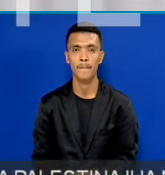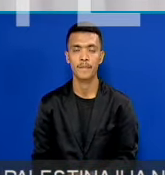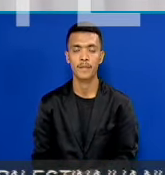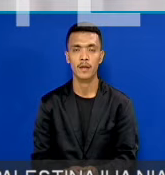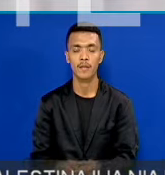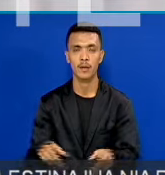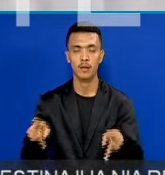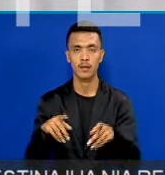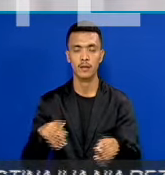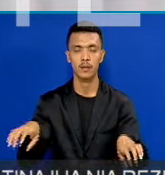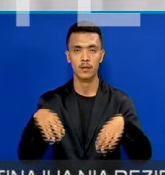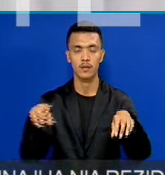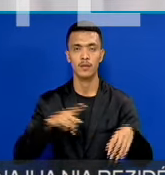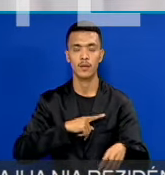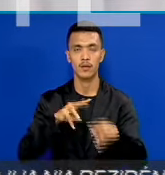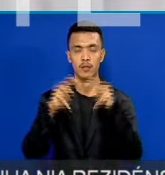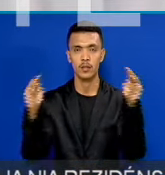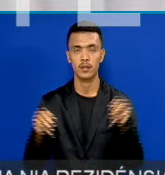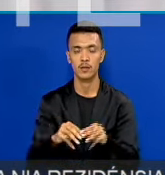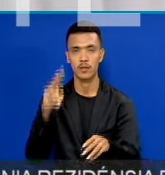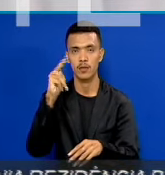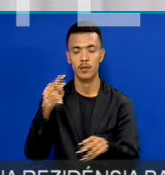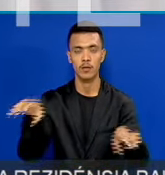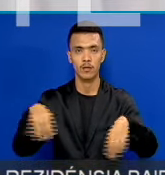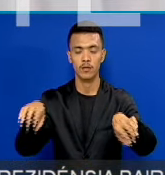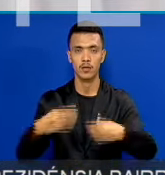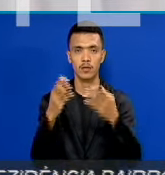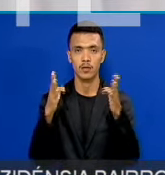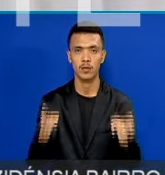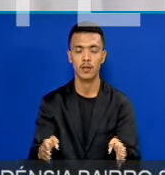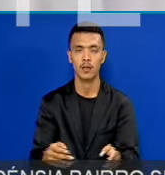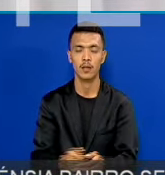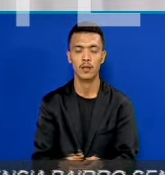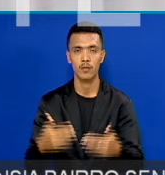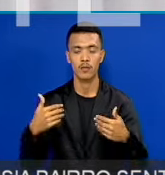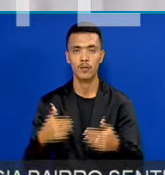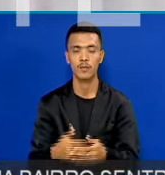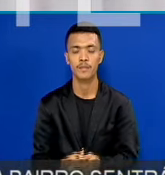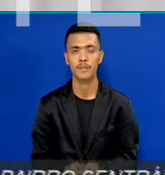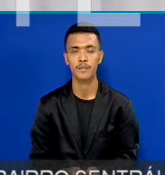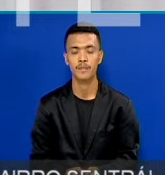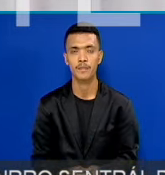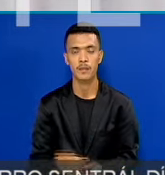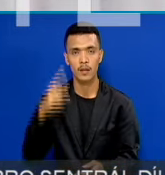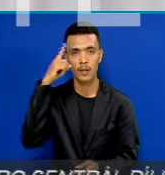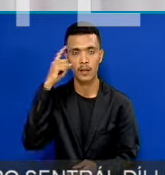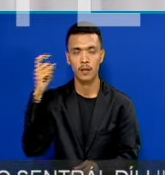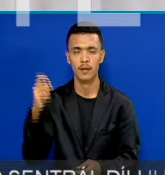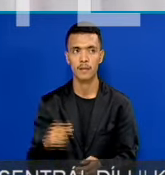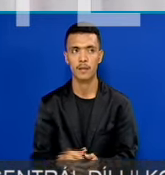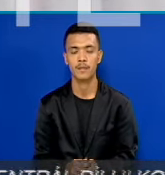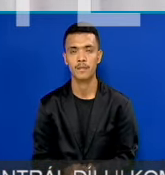setor privado municipal, para funcionários do Estado de Serra o que é a cargo da